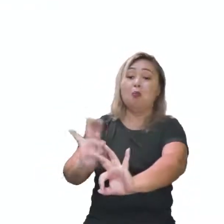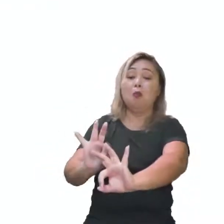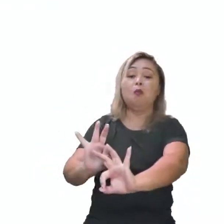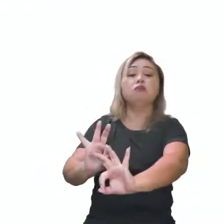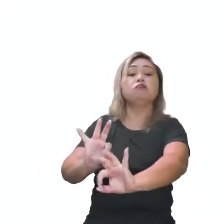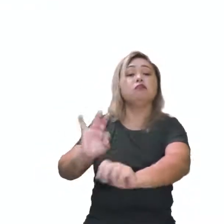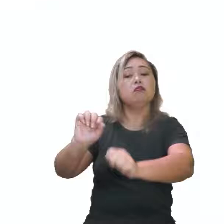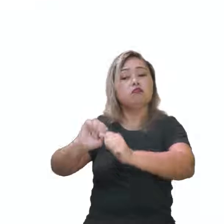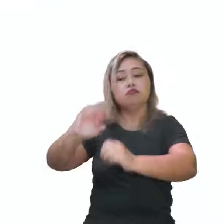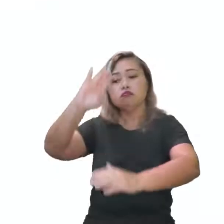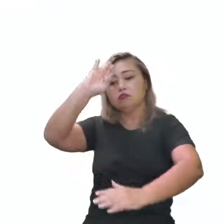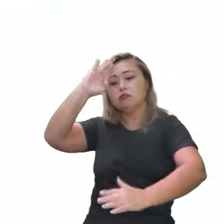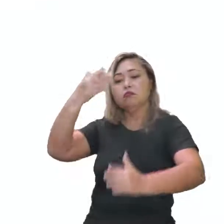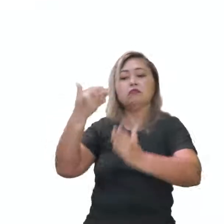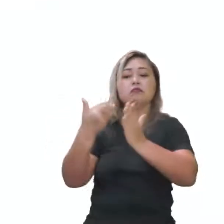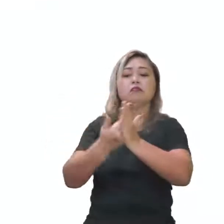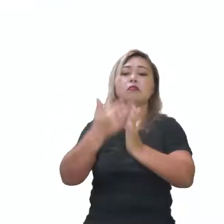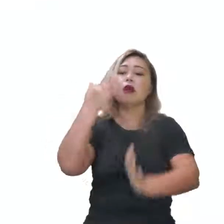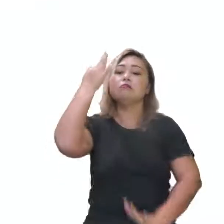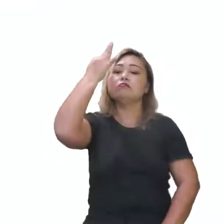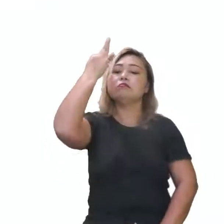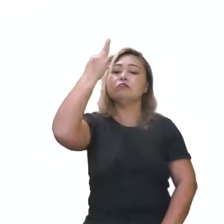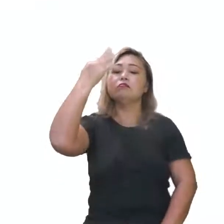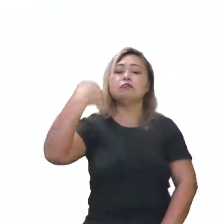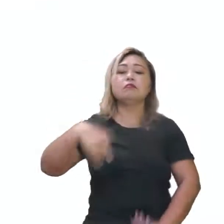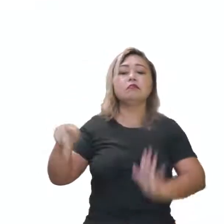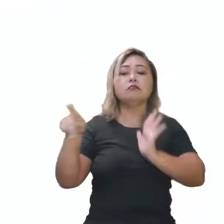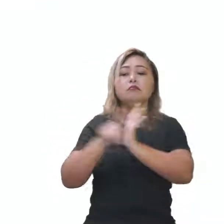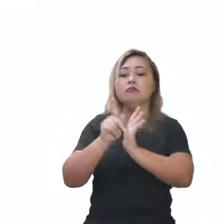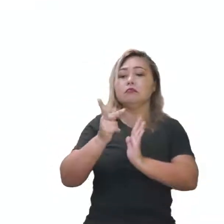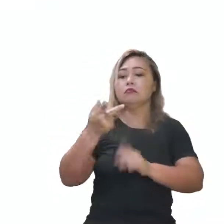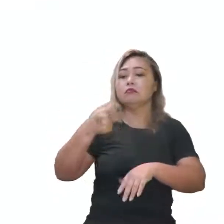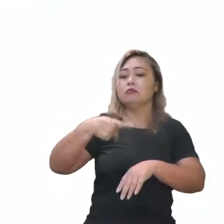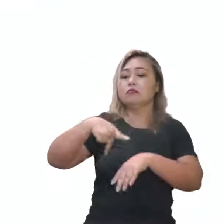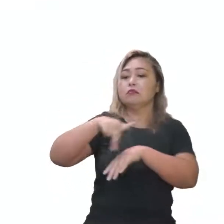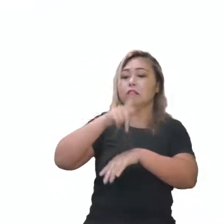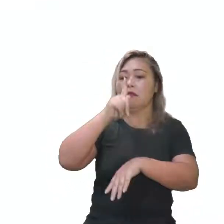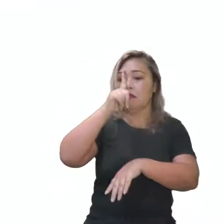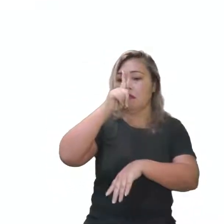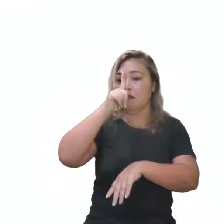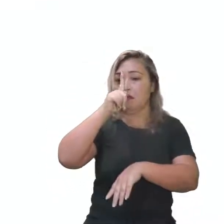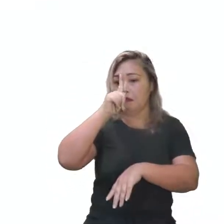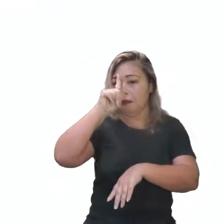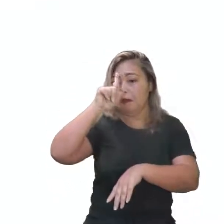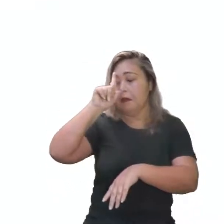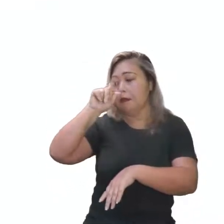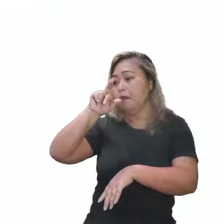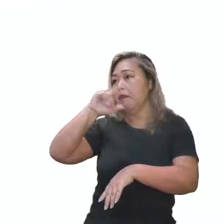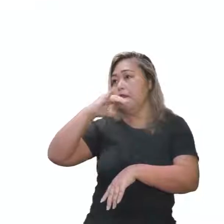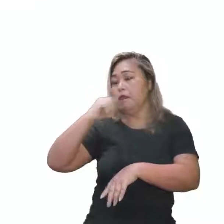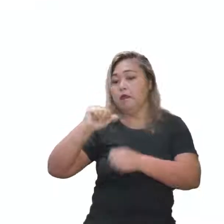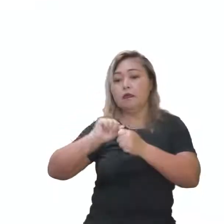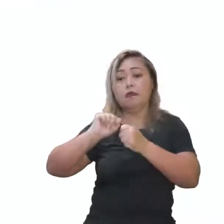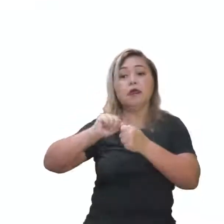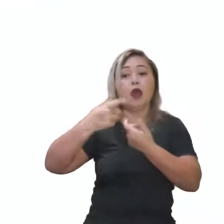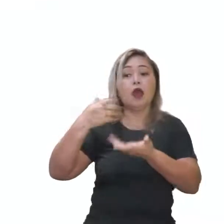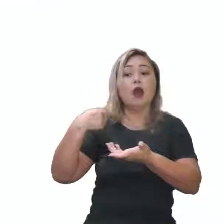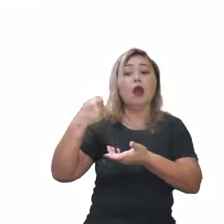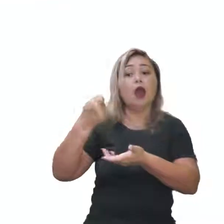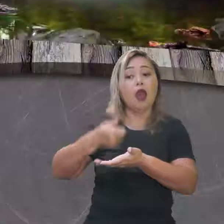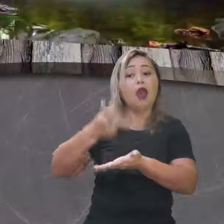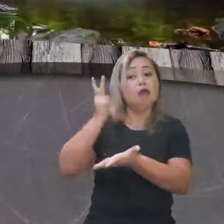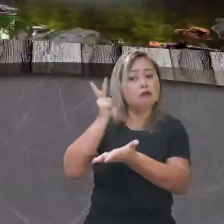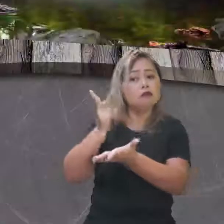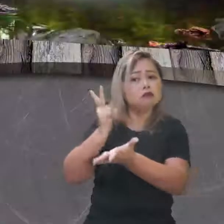foi defendida por filósofos gregos. Fixas, profs, e imutáveis, olha